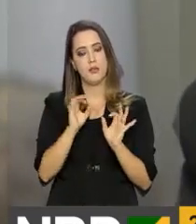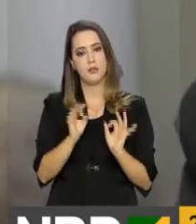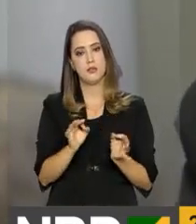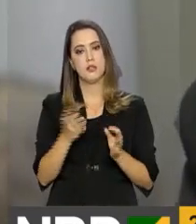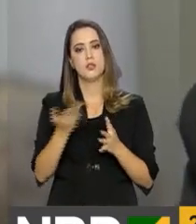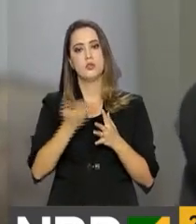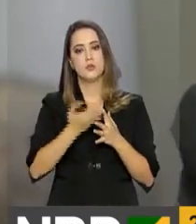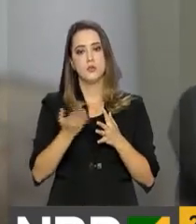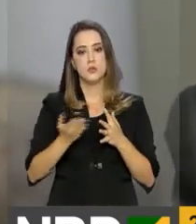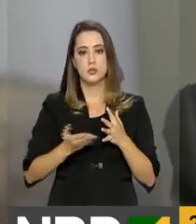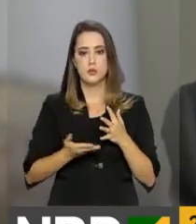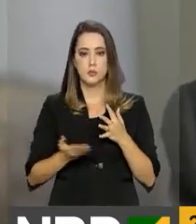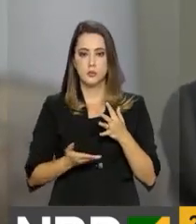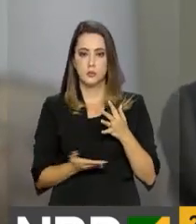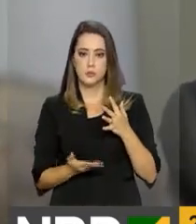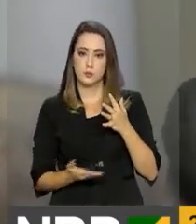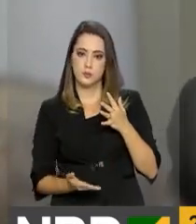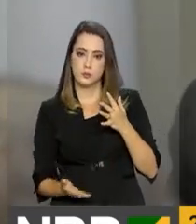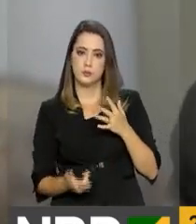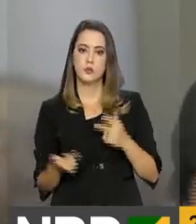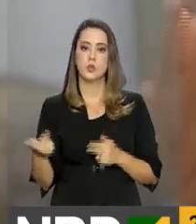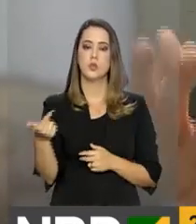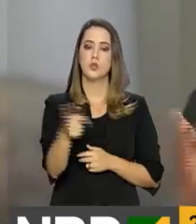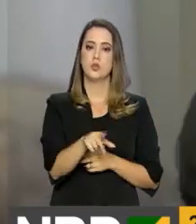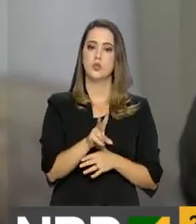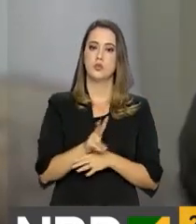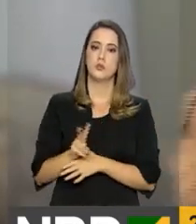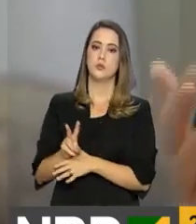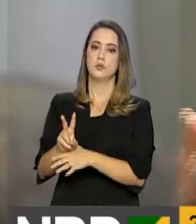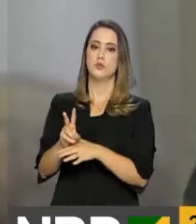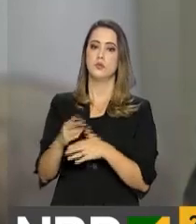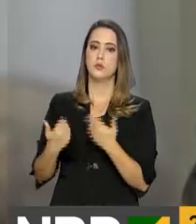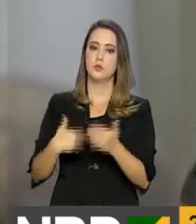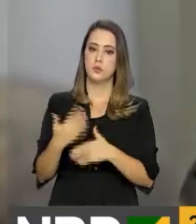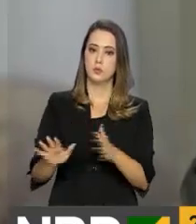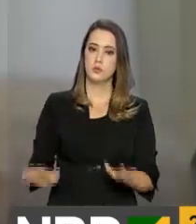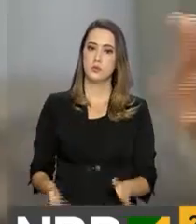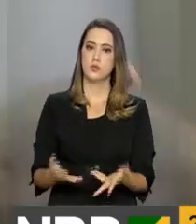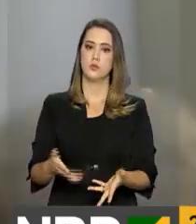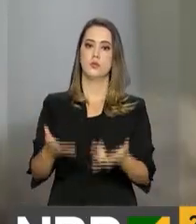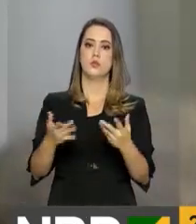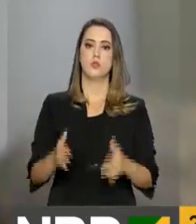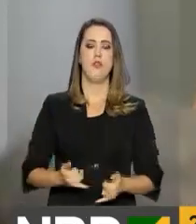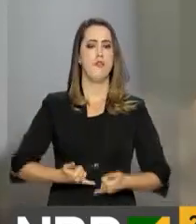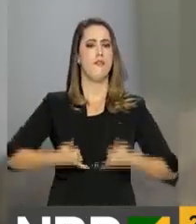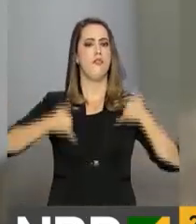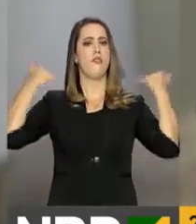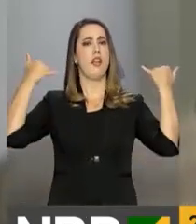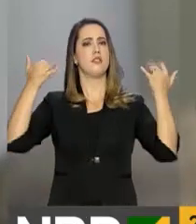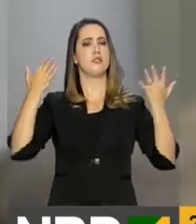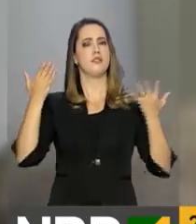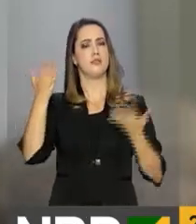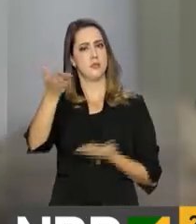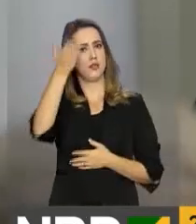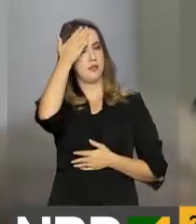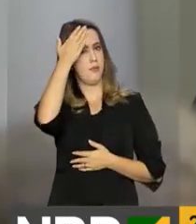preciso for, tome novos créditos e produza. Foi uma festa. Para os senhores terem